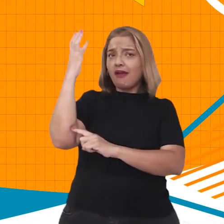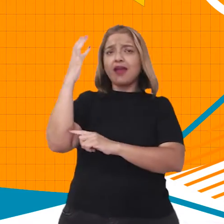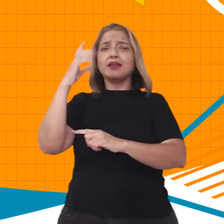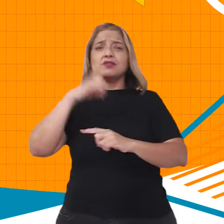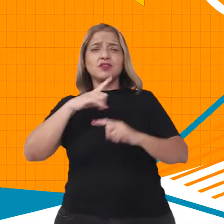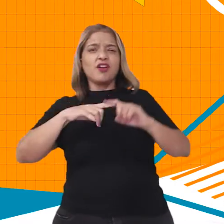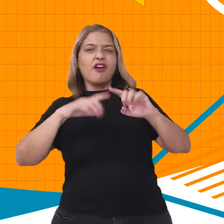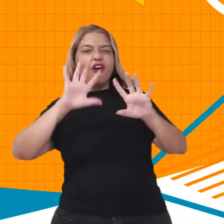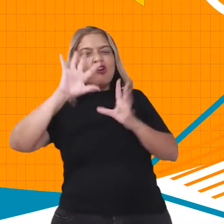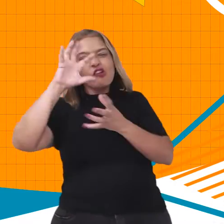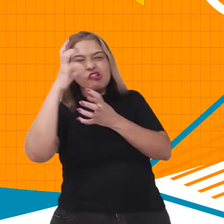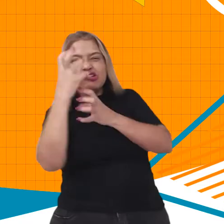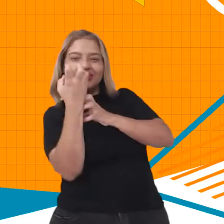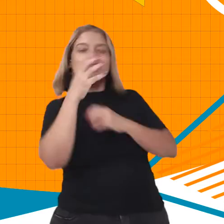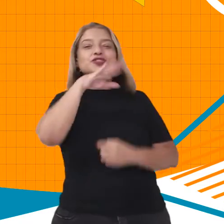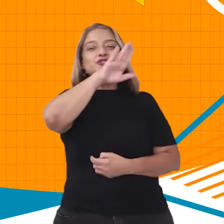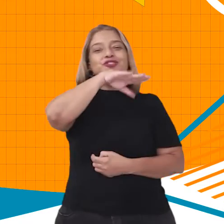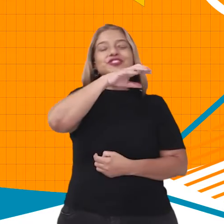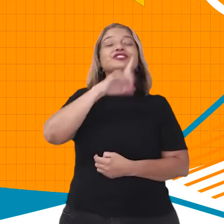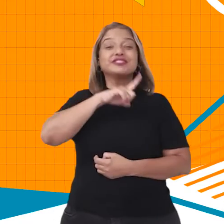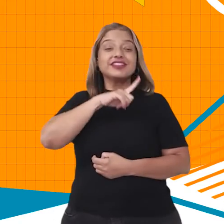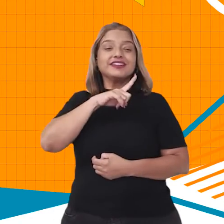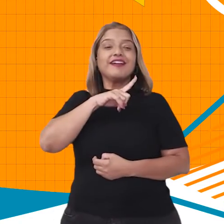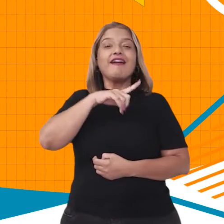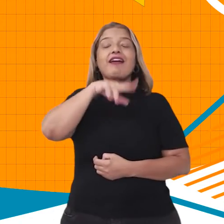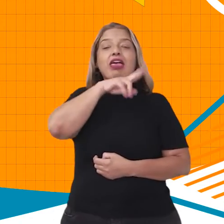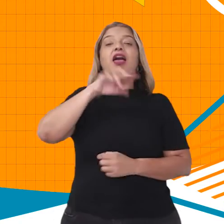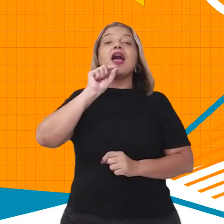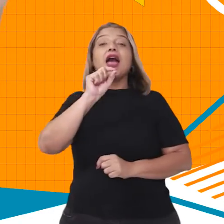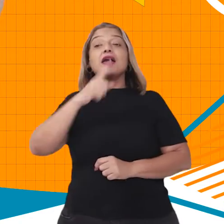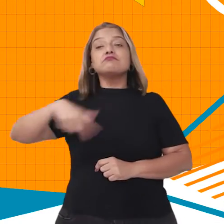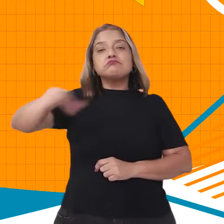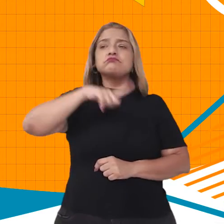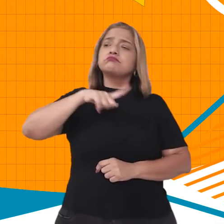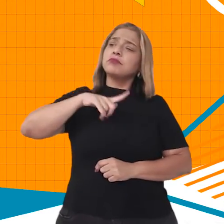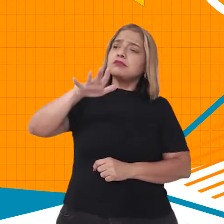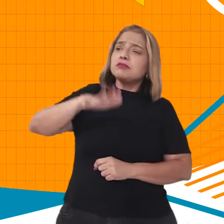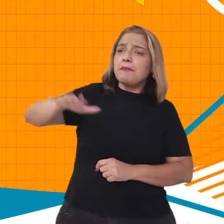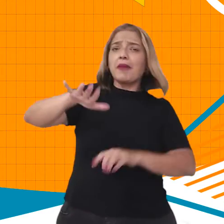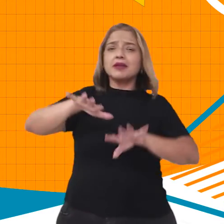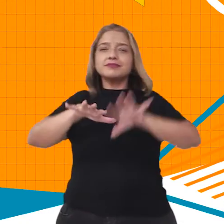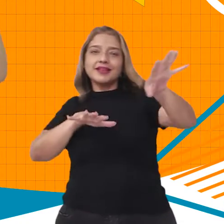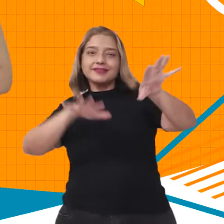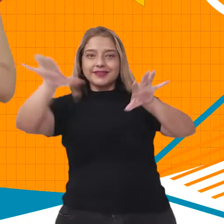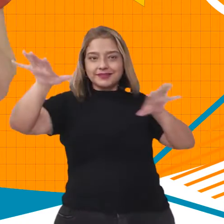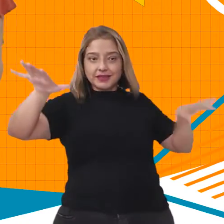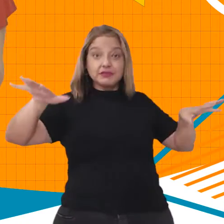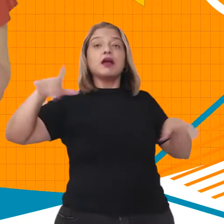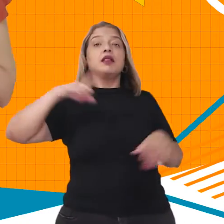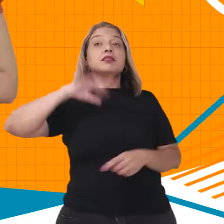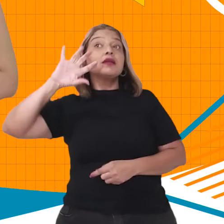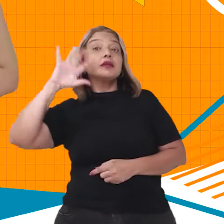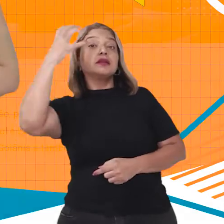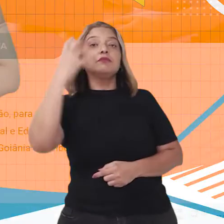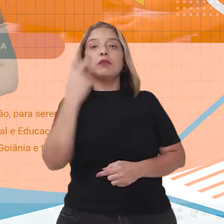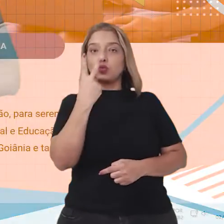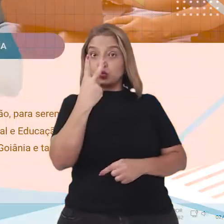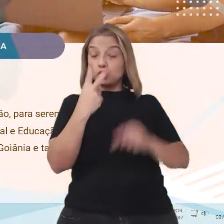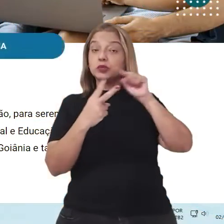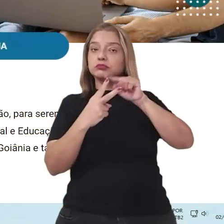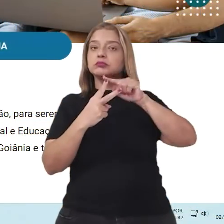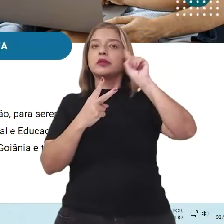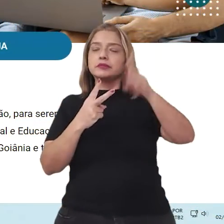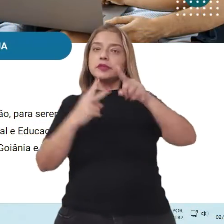troncos retorcidos, arbustos médios e espaçados, e um clima com 2 estações